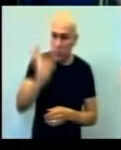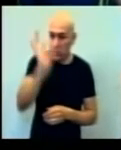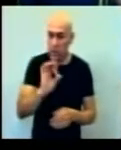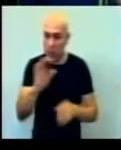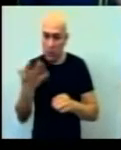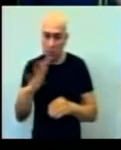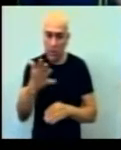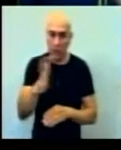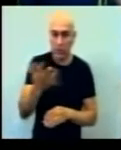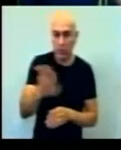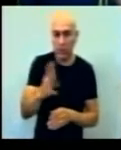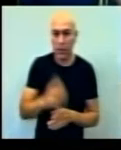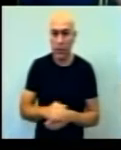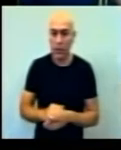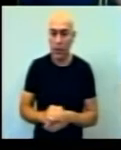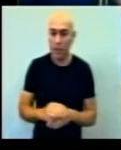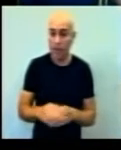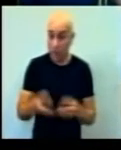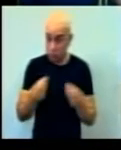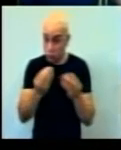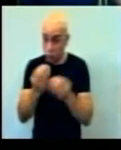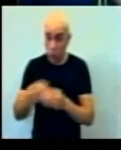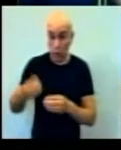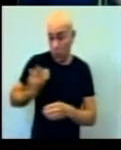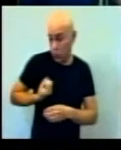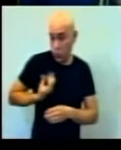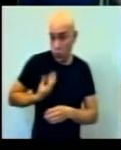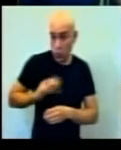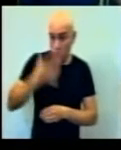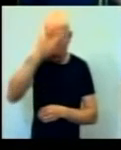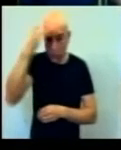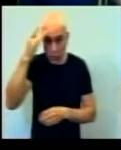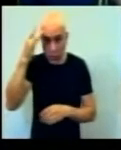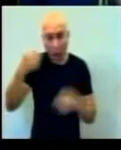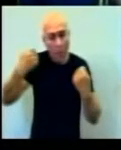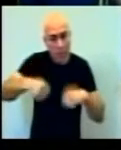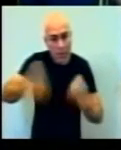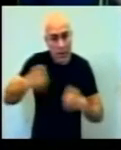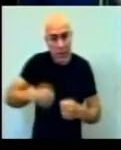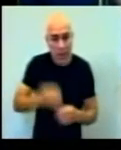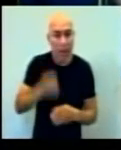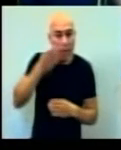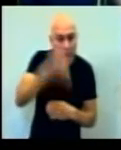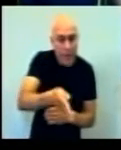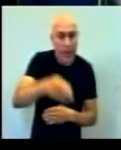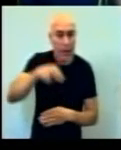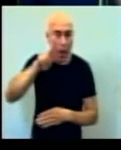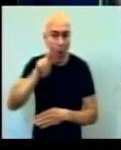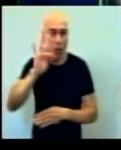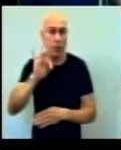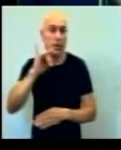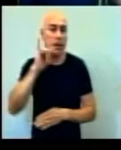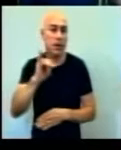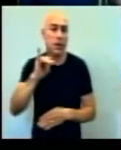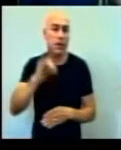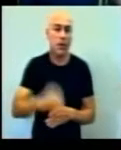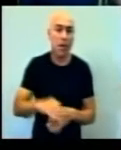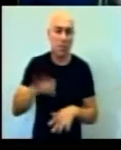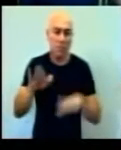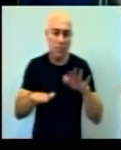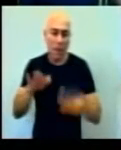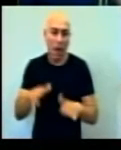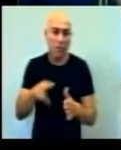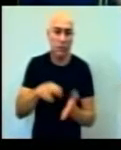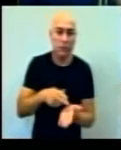estão em UTI. Então, muito dos casos realmente que estão vão precisar ficar mais tempo em UTI. Né, que a média aí que espera-se